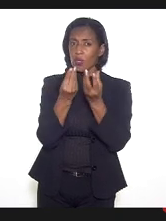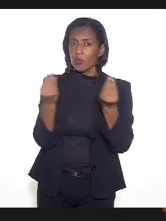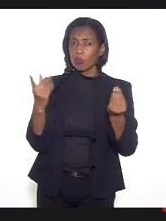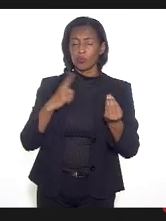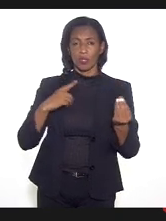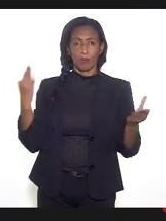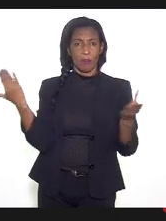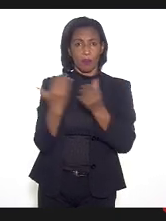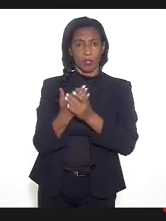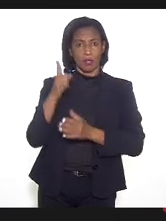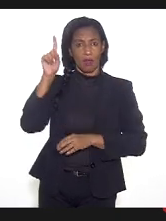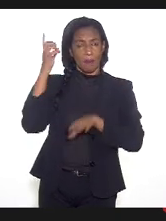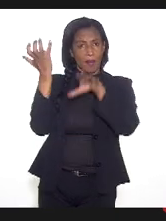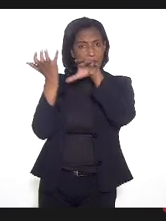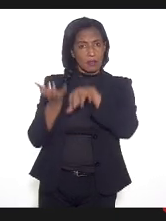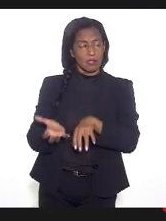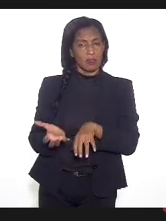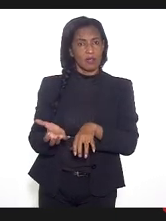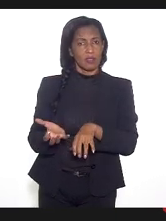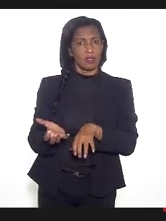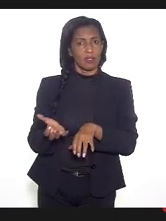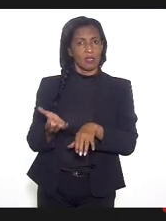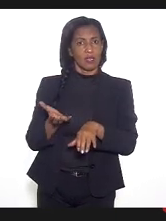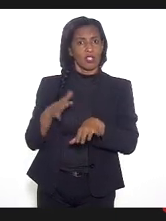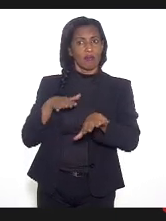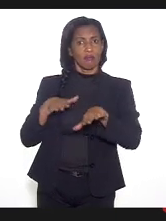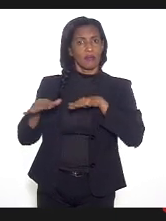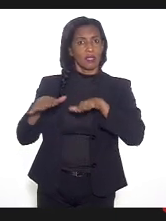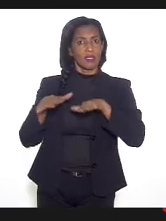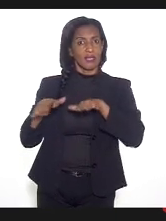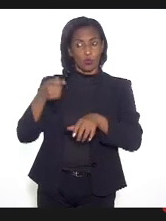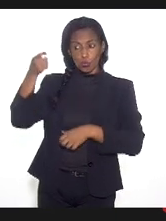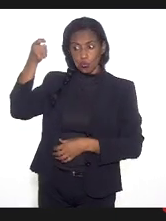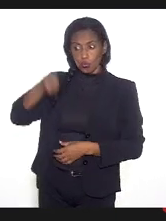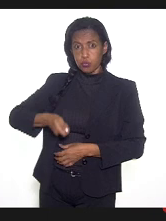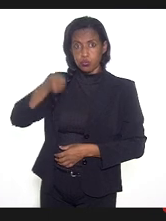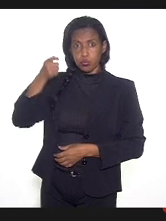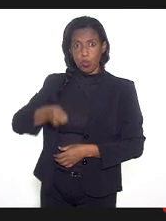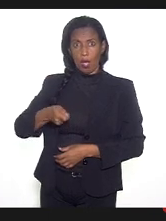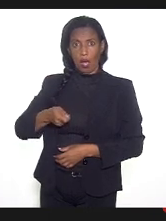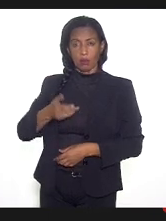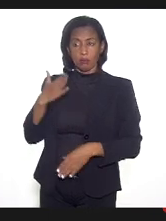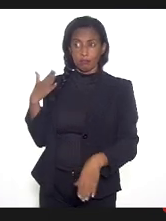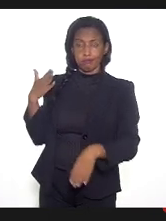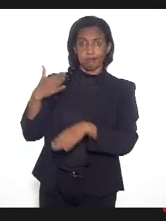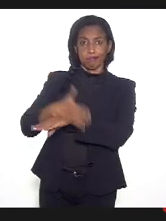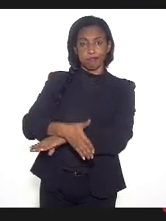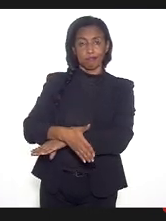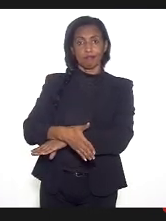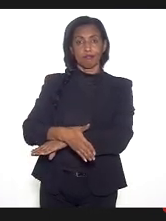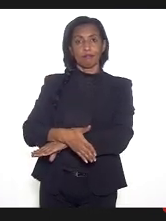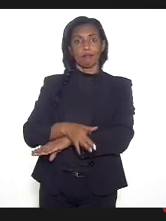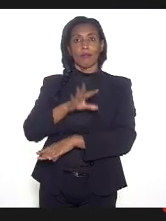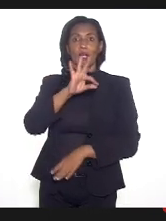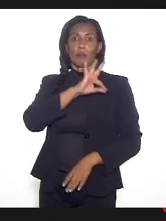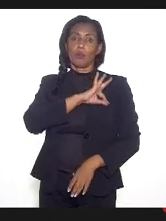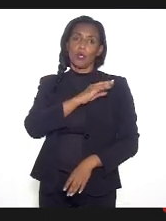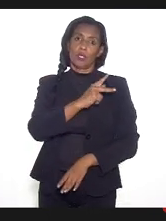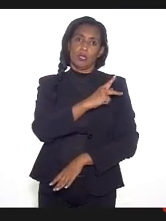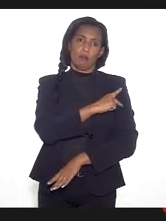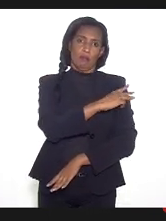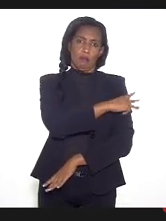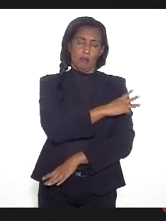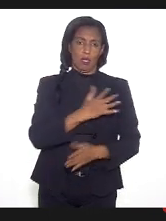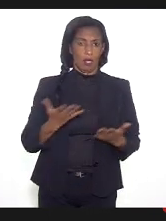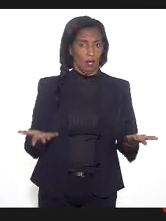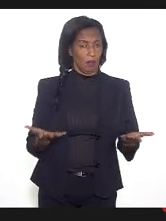processos lá em Brasília transitados e julgados e já ingressaram nas fileiras da Polícia Militar.